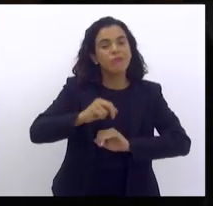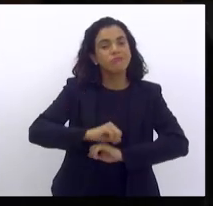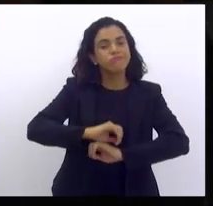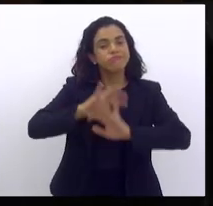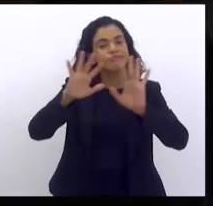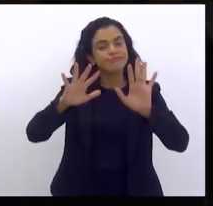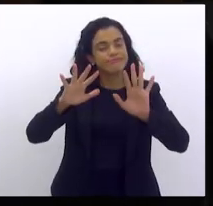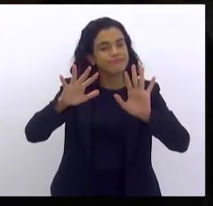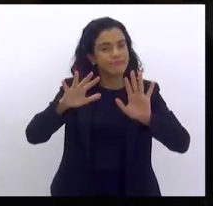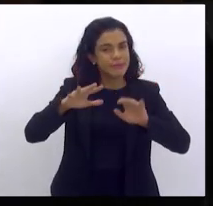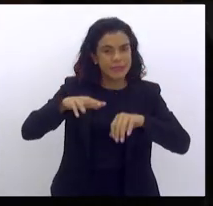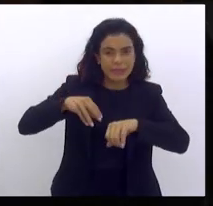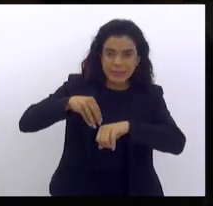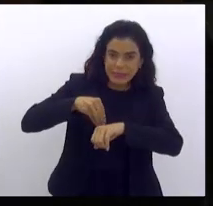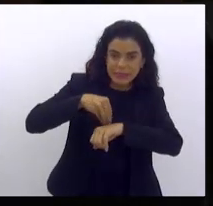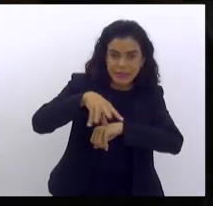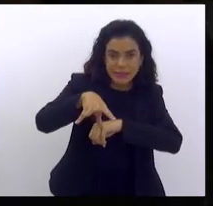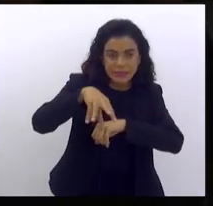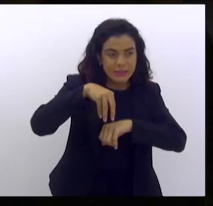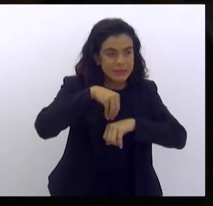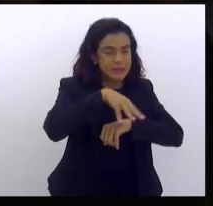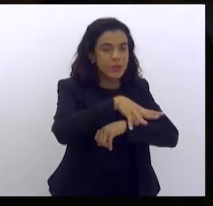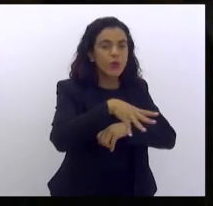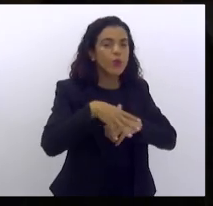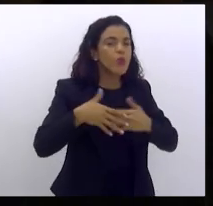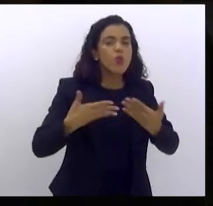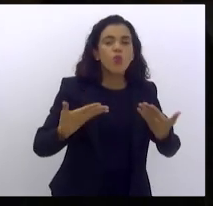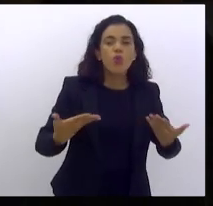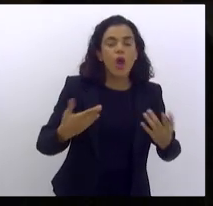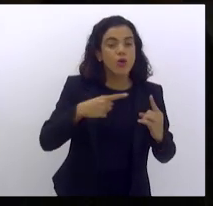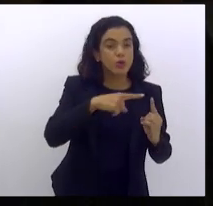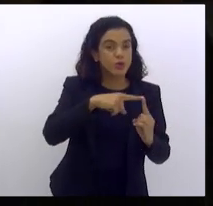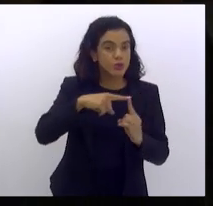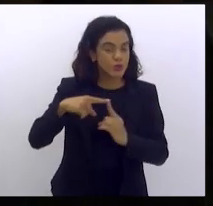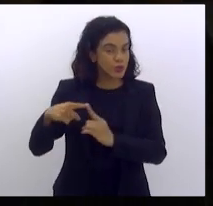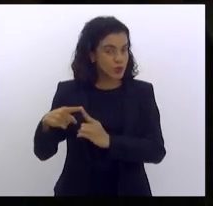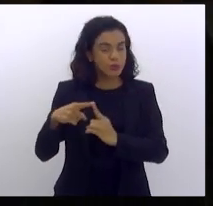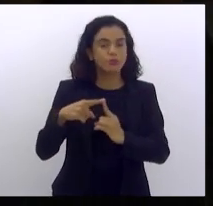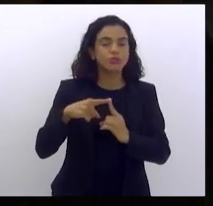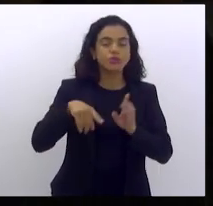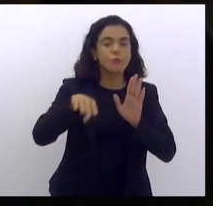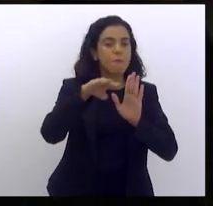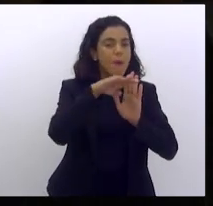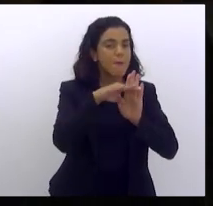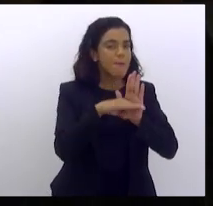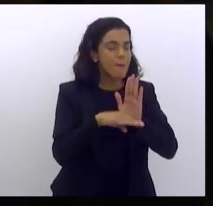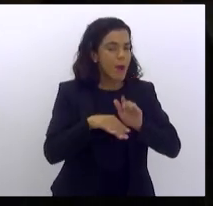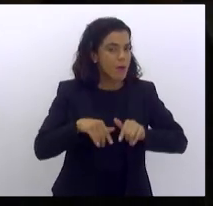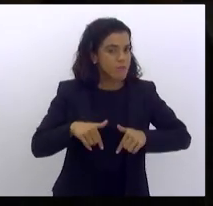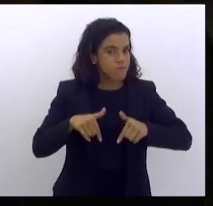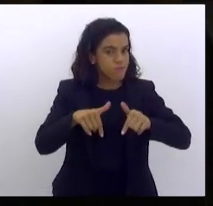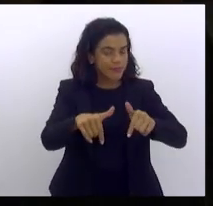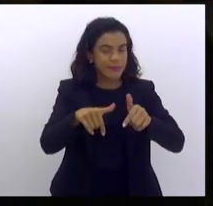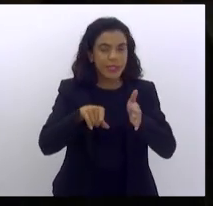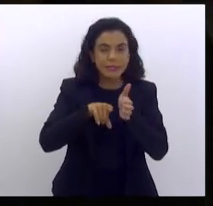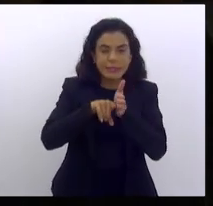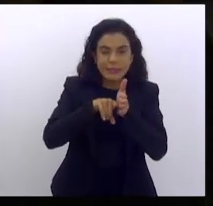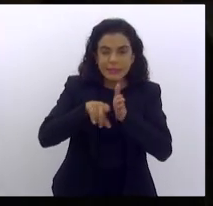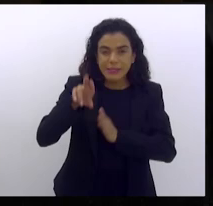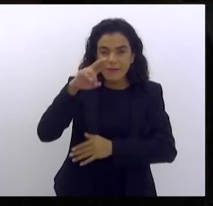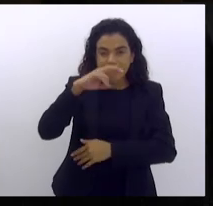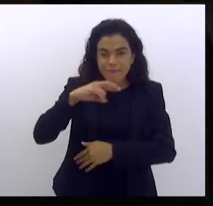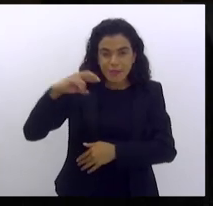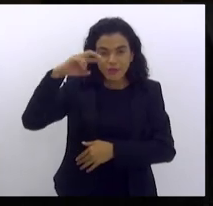claramente dizer quais os procedimentos que deviam ser tomados, investigativos,